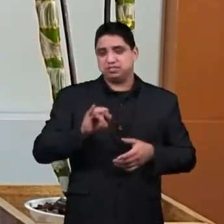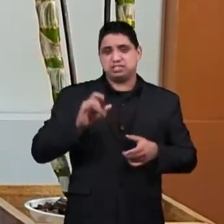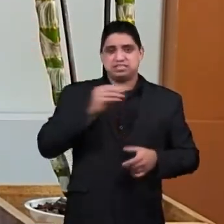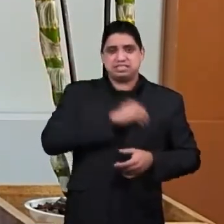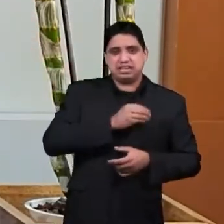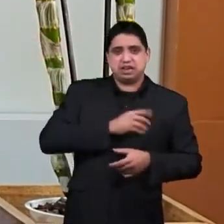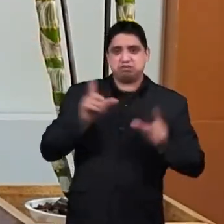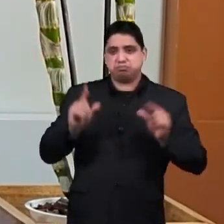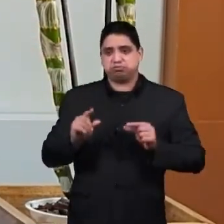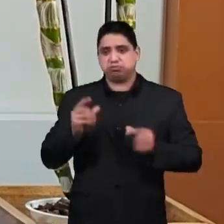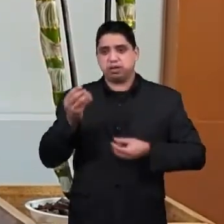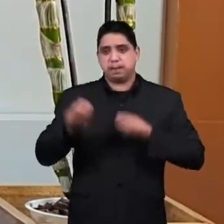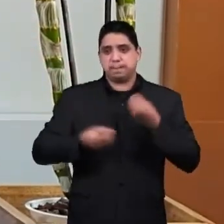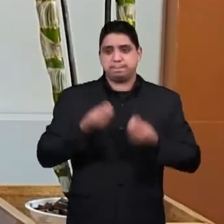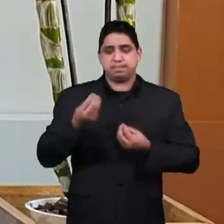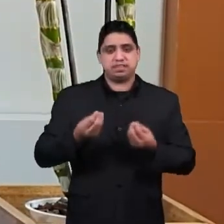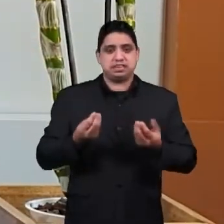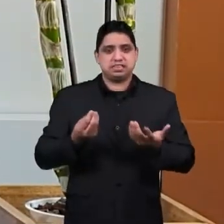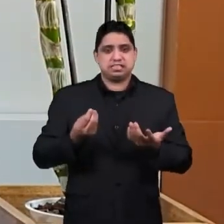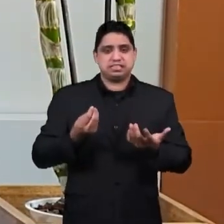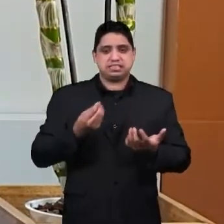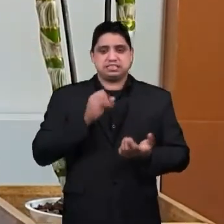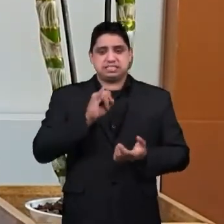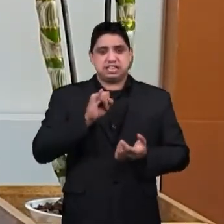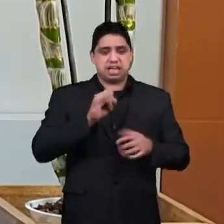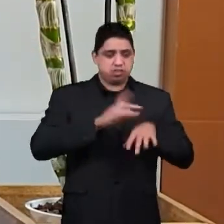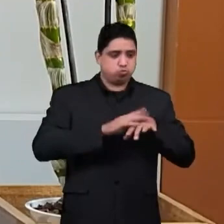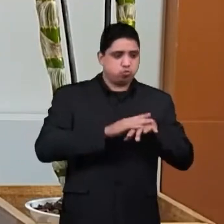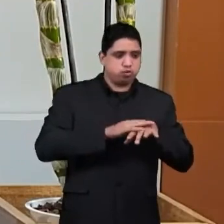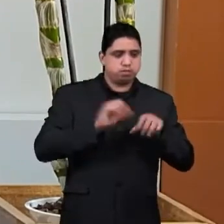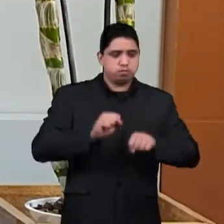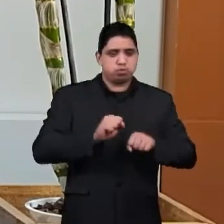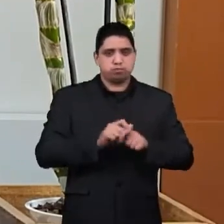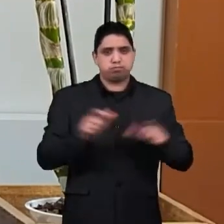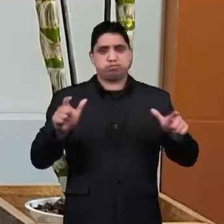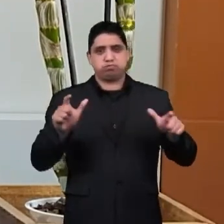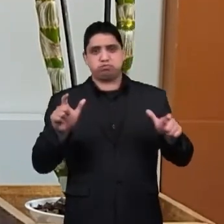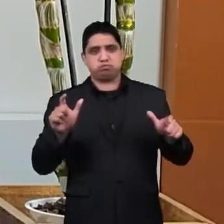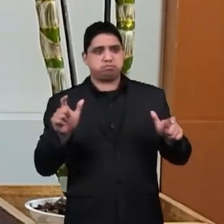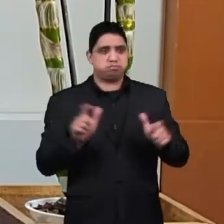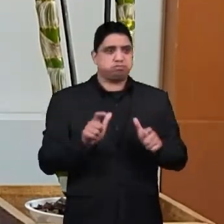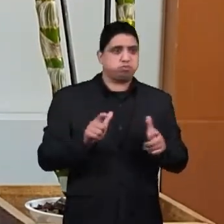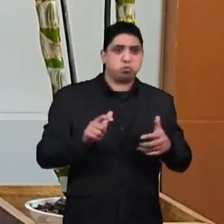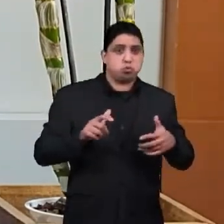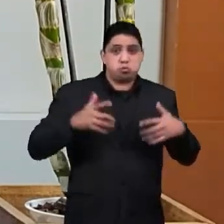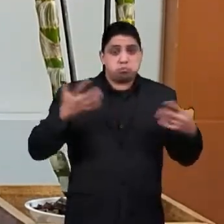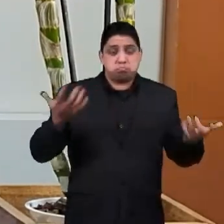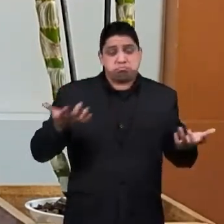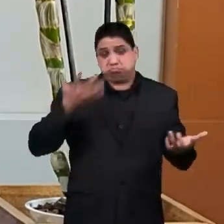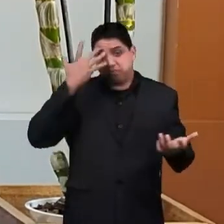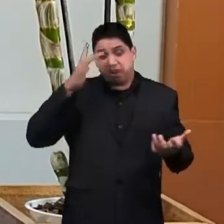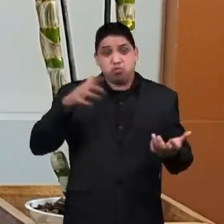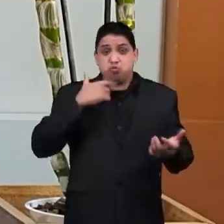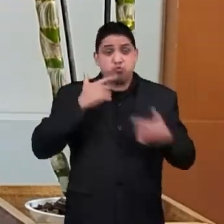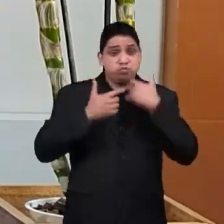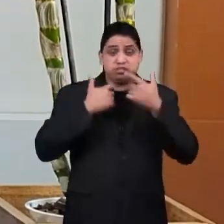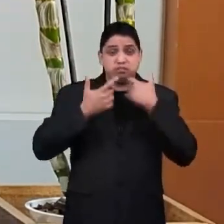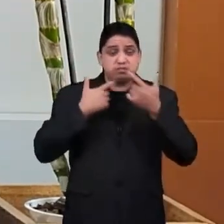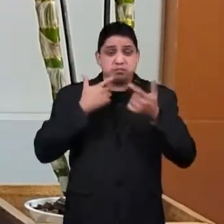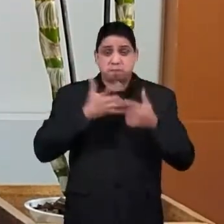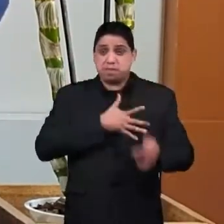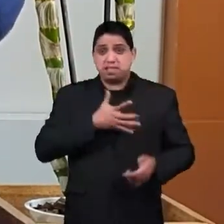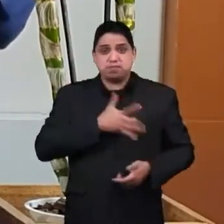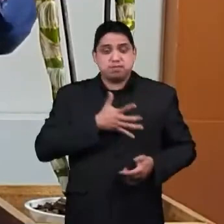diminuir, se a doença pode lhe atingir. Estamos vivendo esse mundo. É o vale da